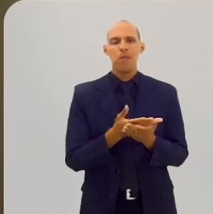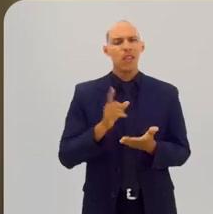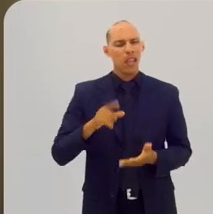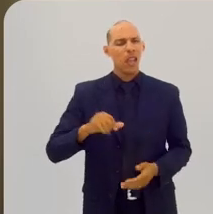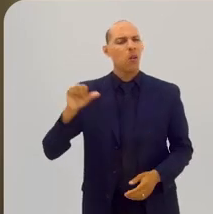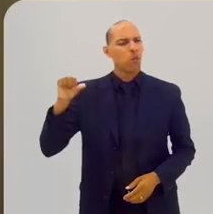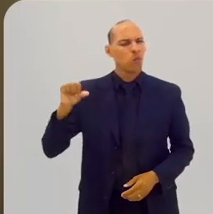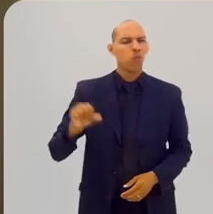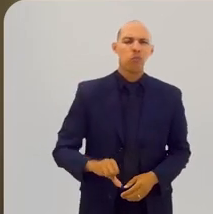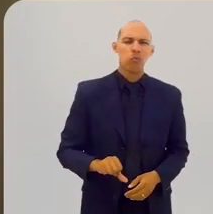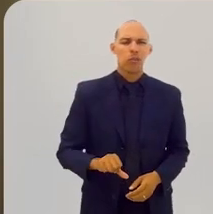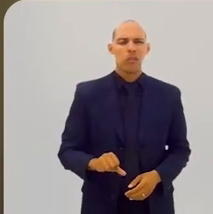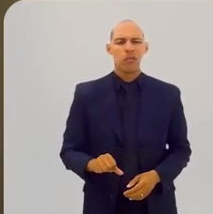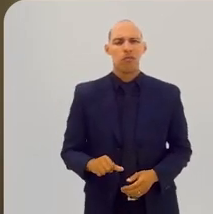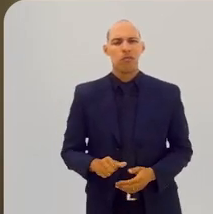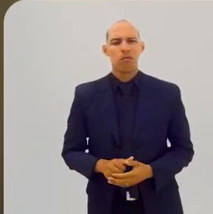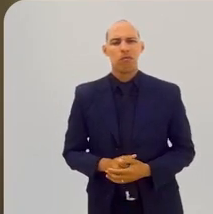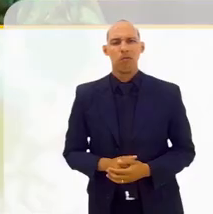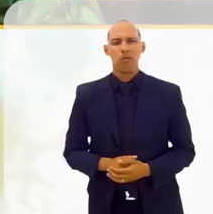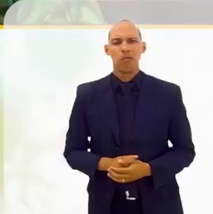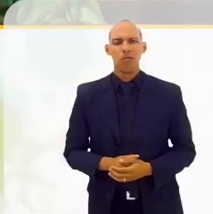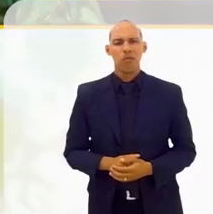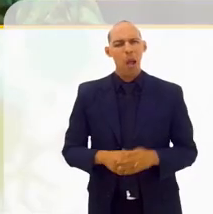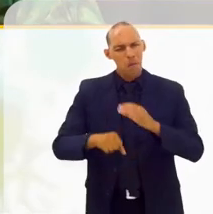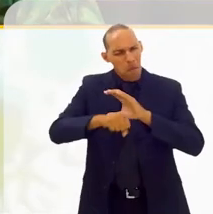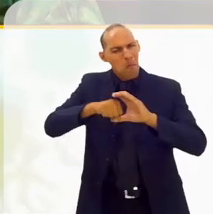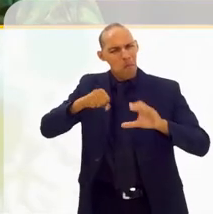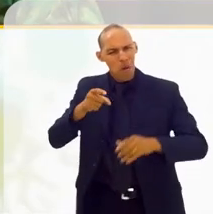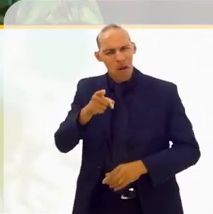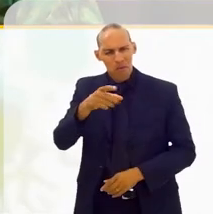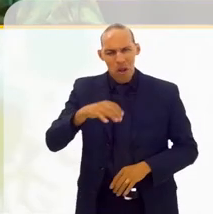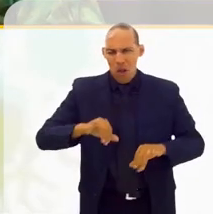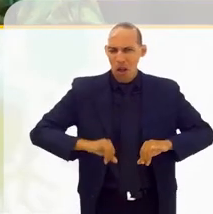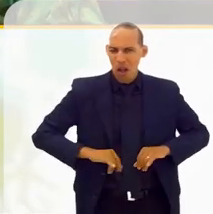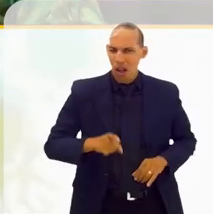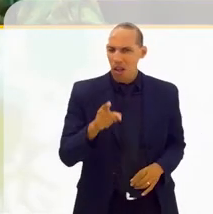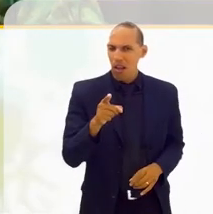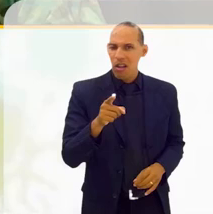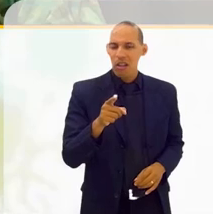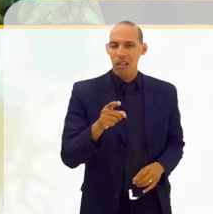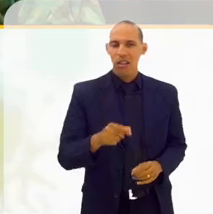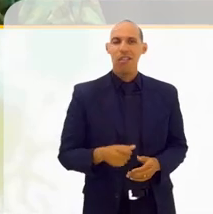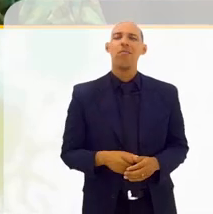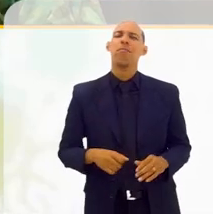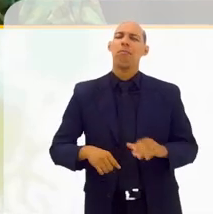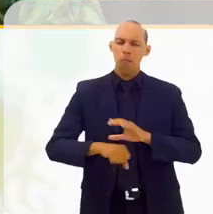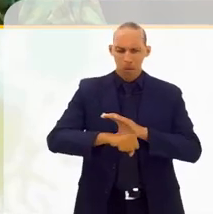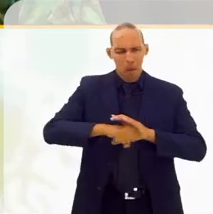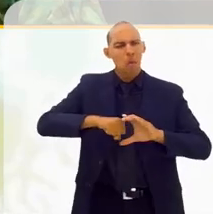e era muito ruim para mim o meu ativo e você